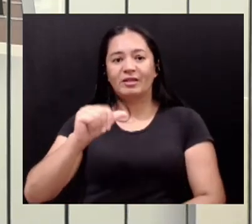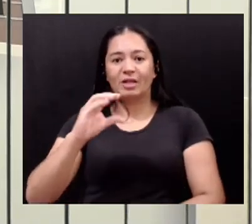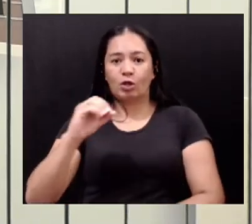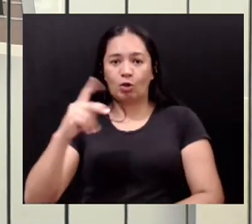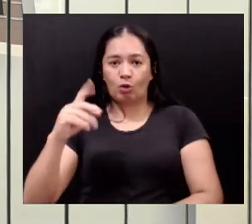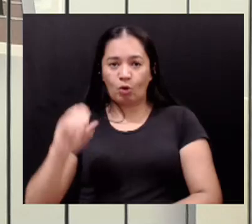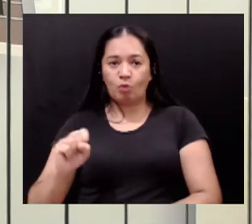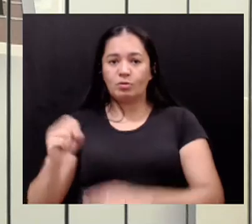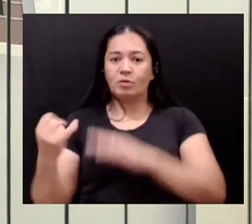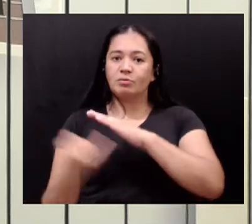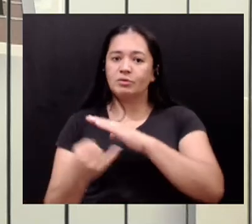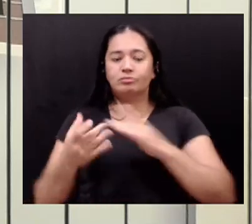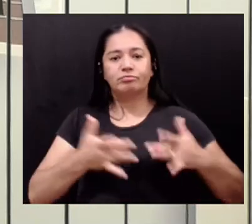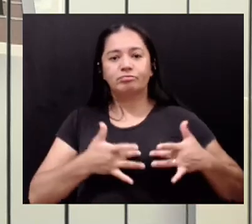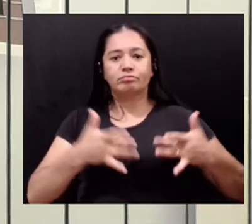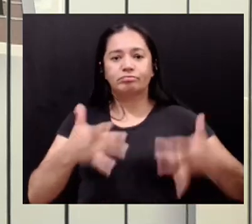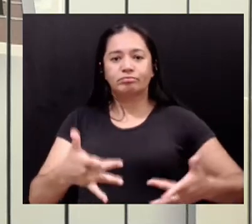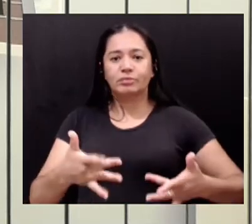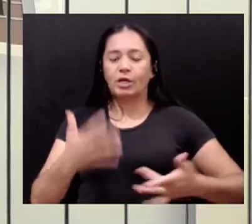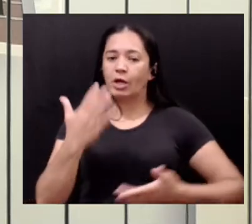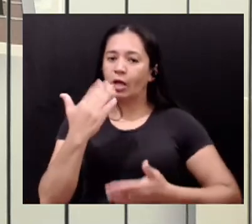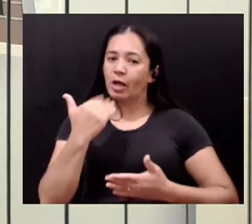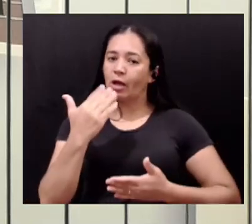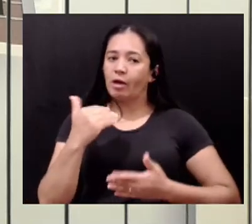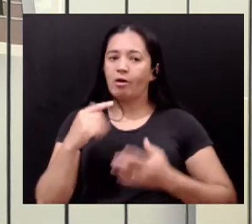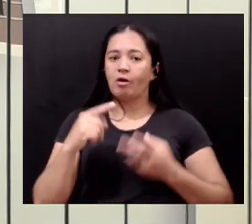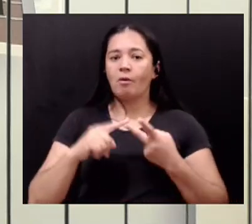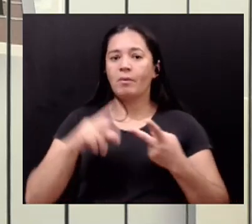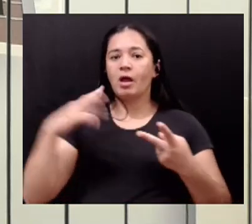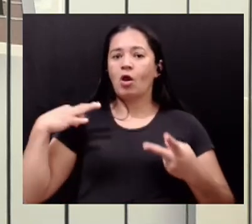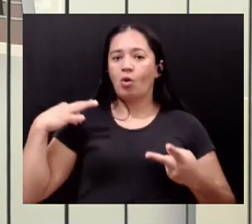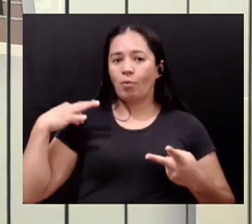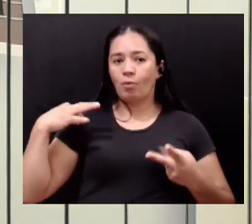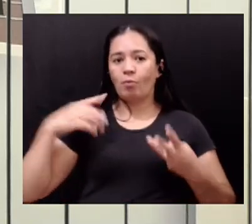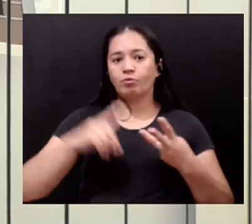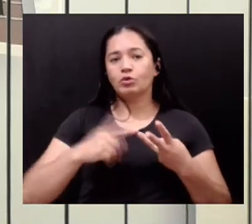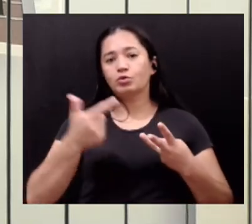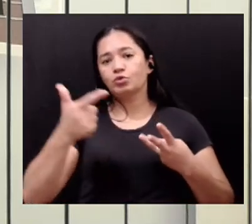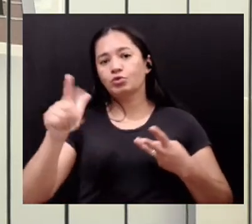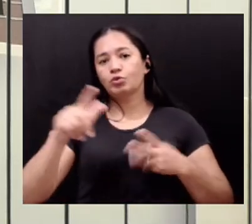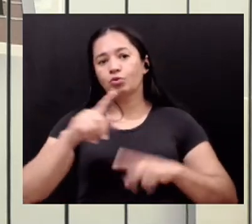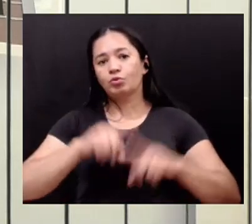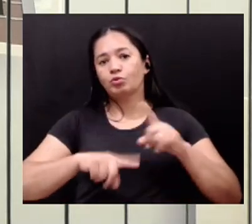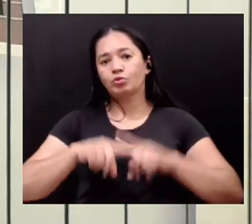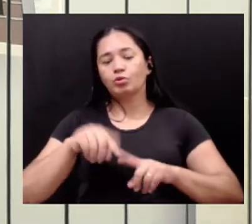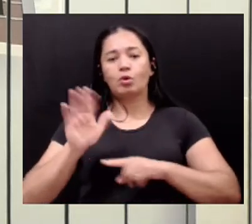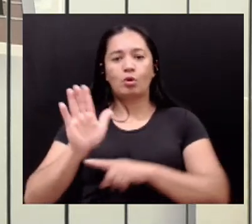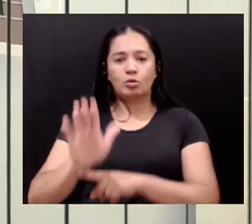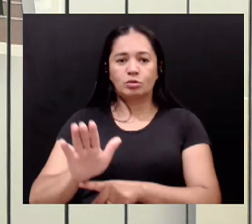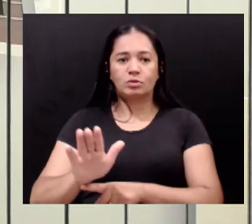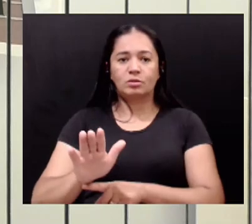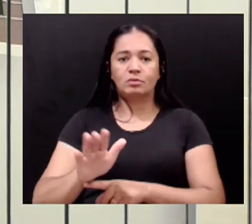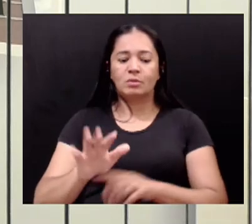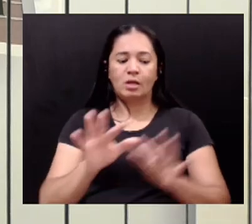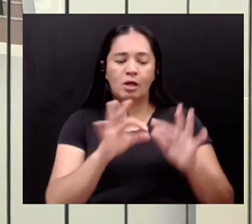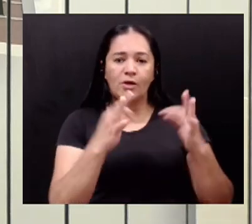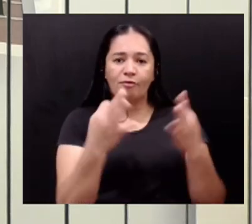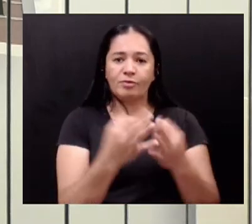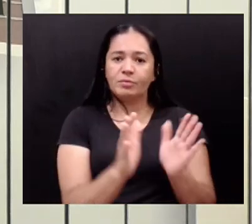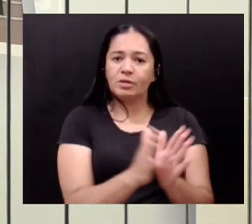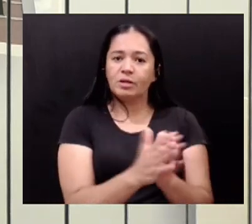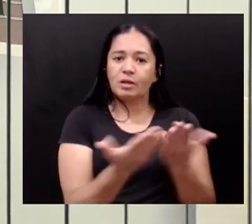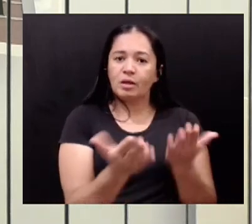que fornece alimentos, roupas e outras ajudas para famílias necessitadas da região e